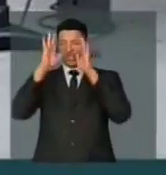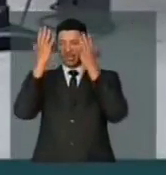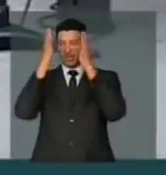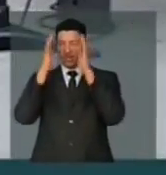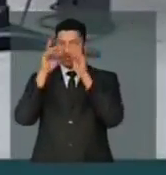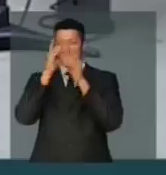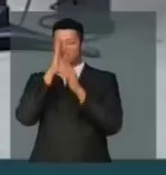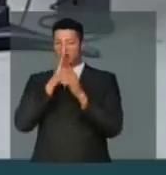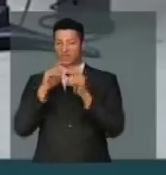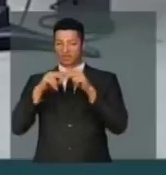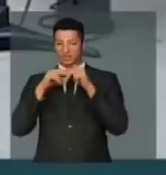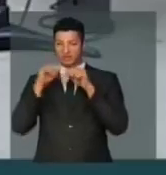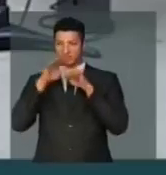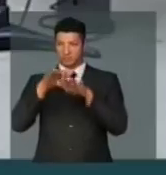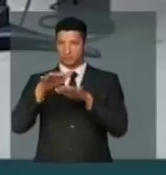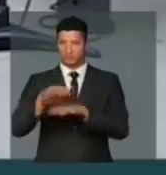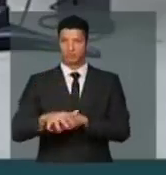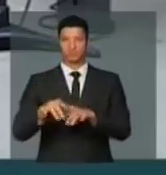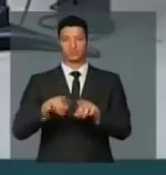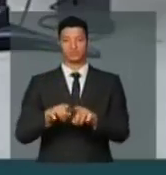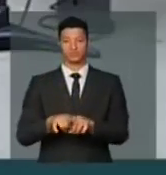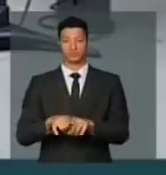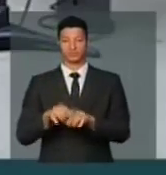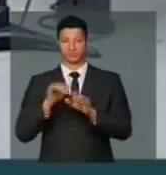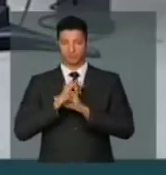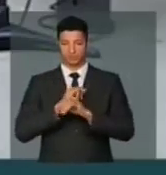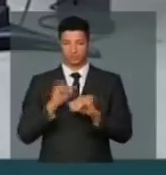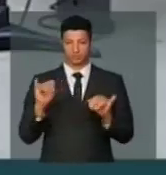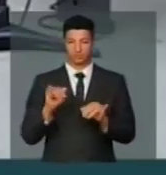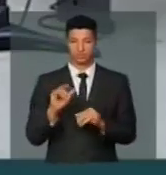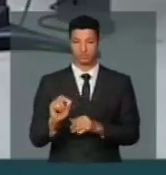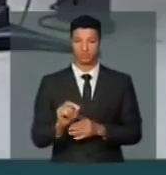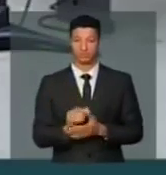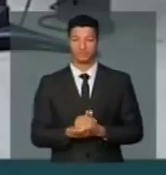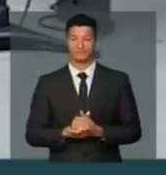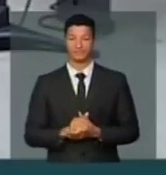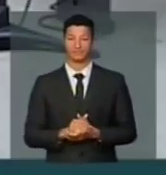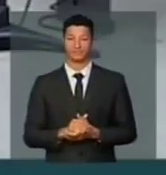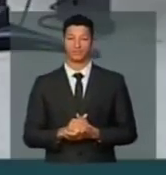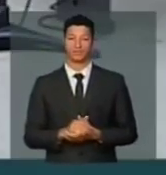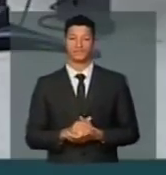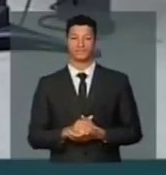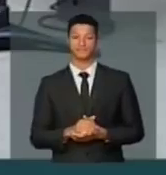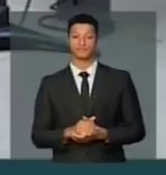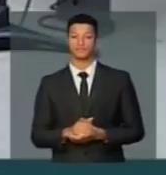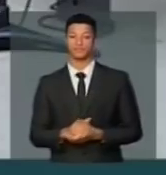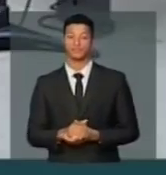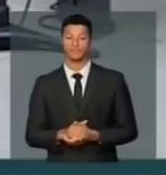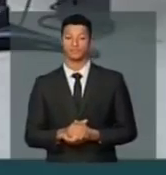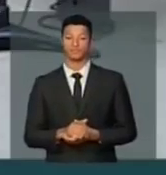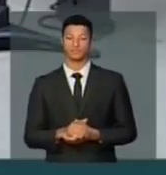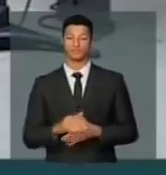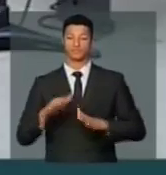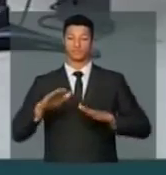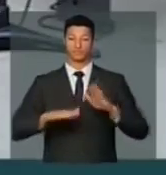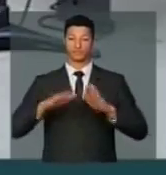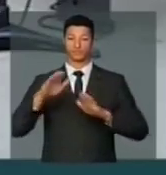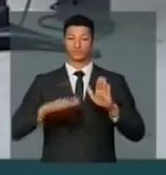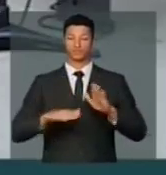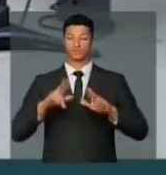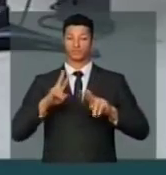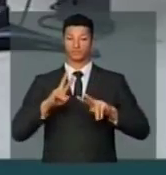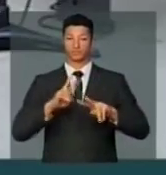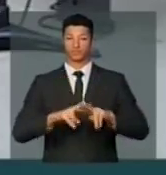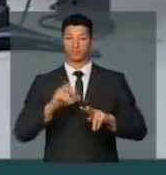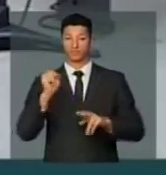brasileiro, por conta das manifestações, dizendo que talvez a